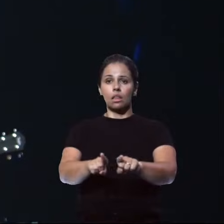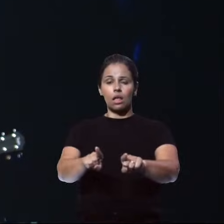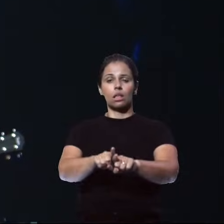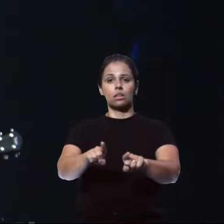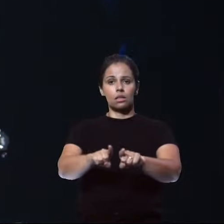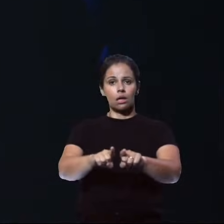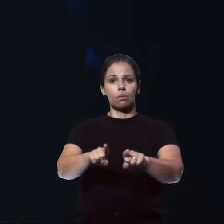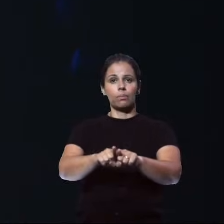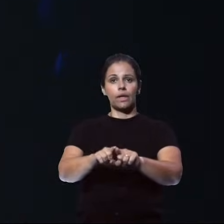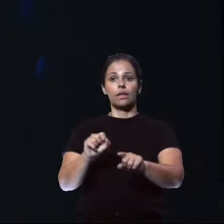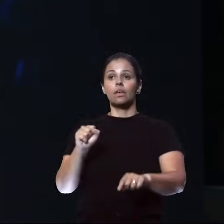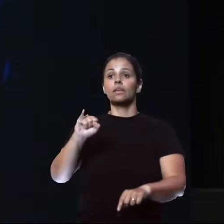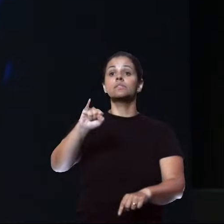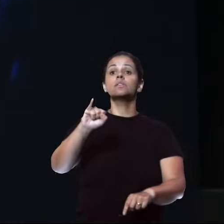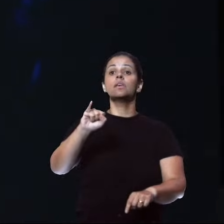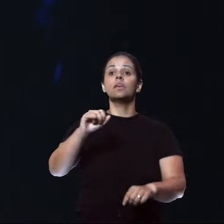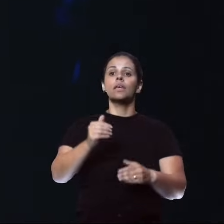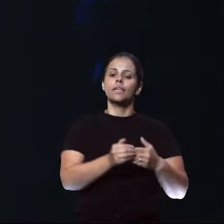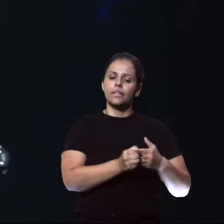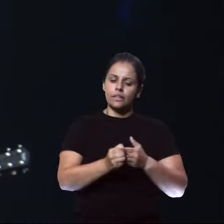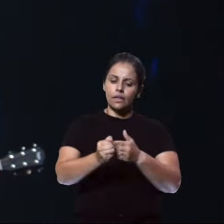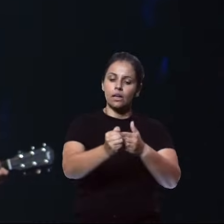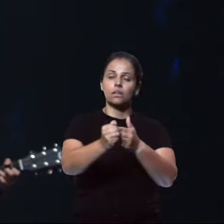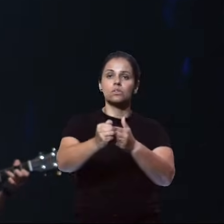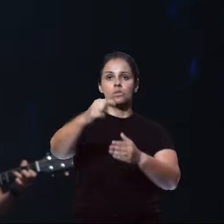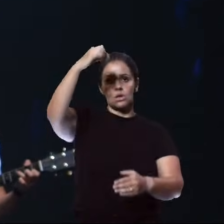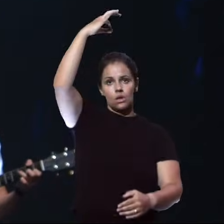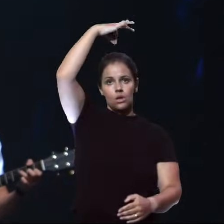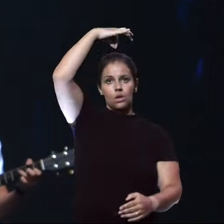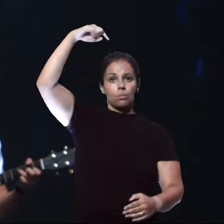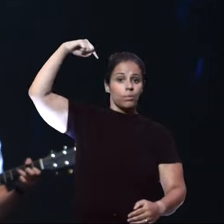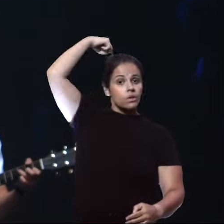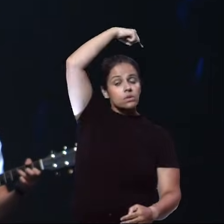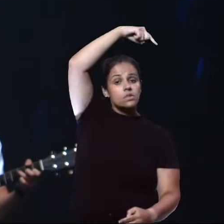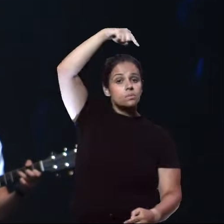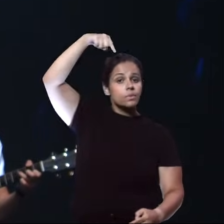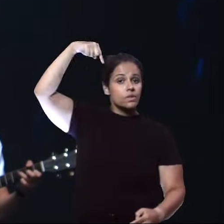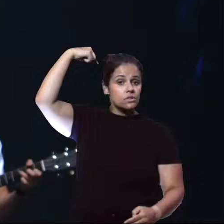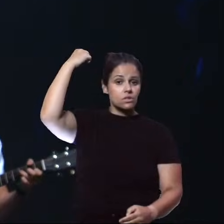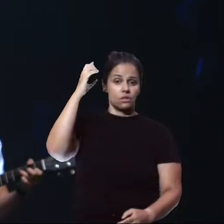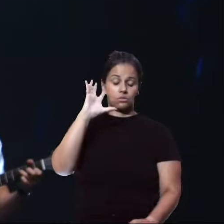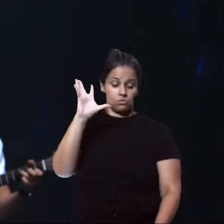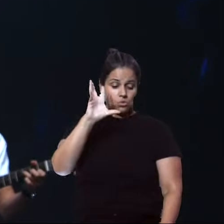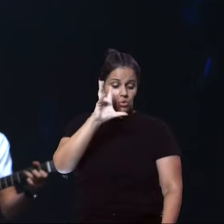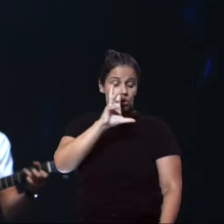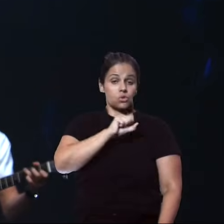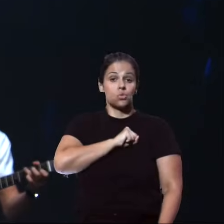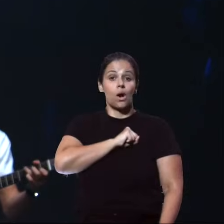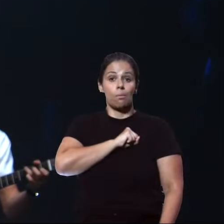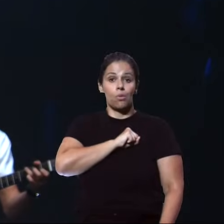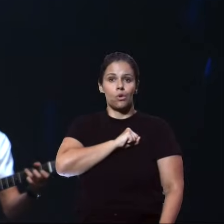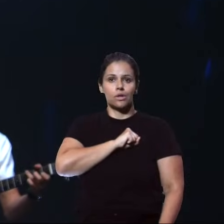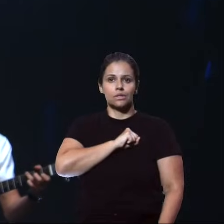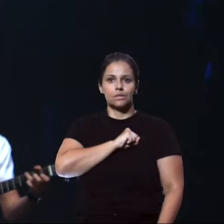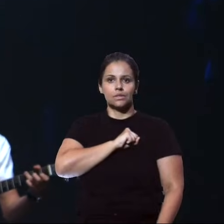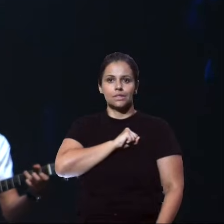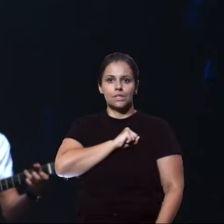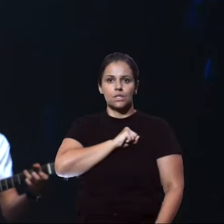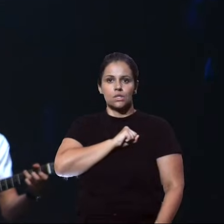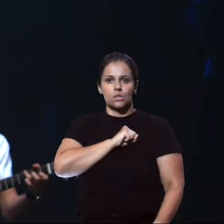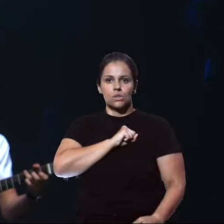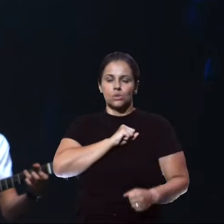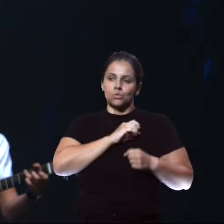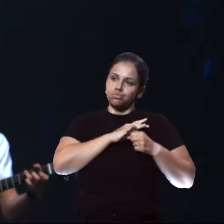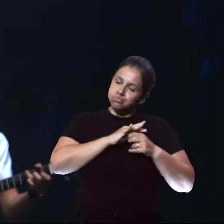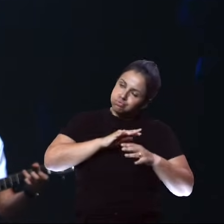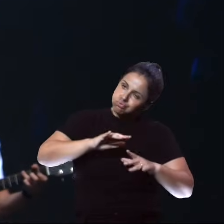Se o Espírito estiver guiando as nossas vidas, o amor que nós temos uns pelos outros jamais acaba, porque